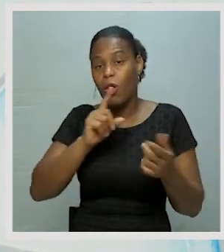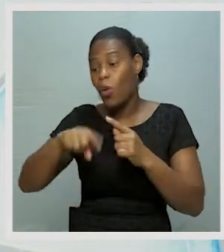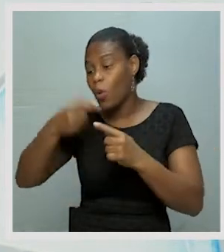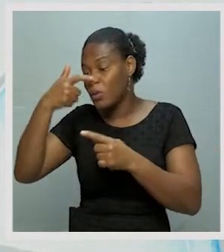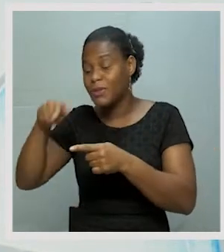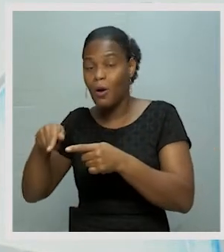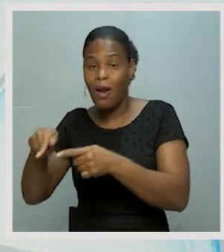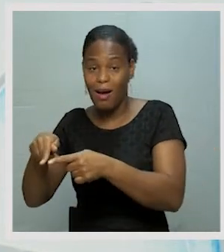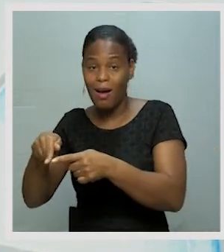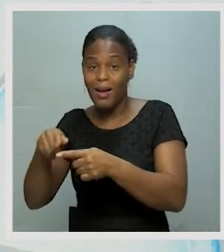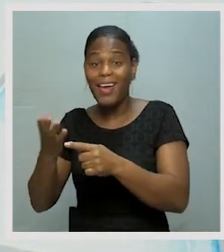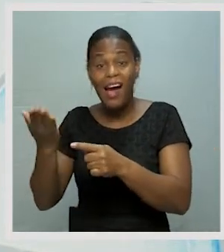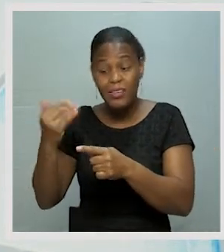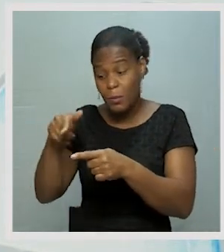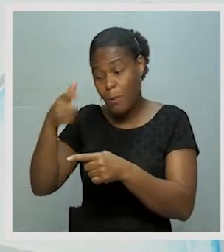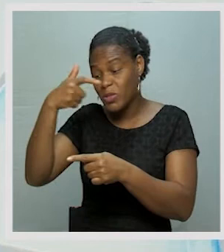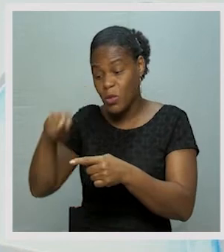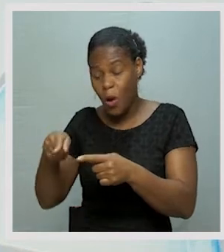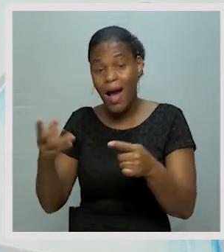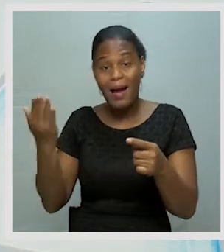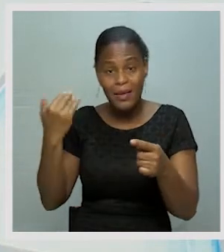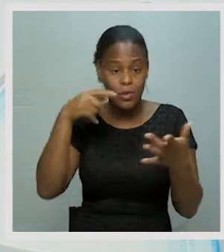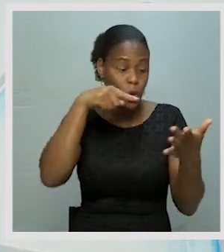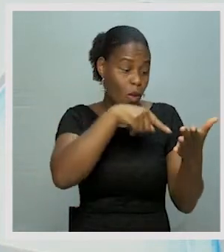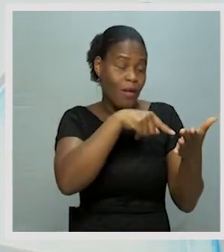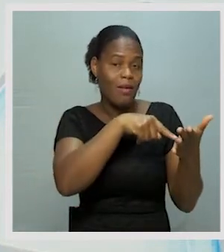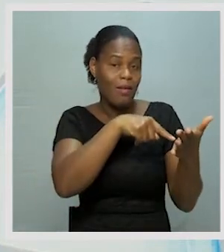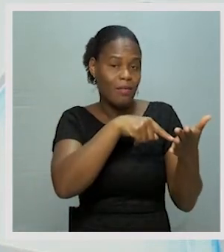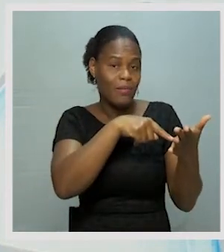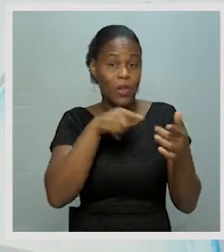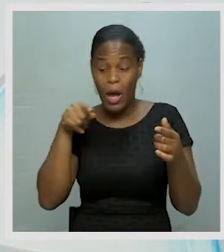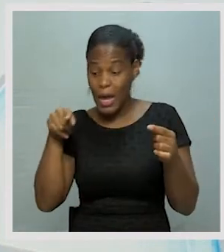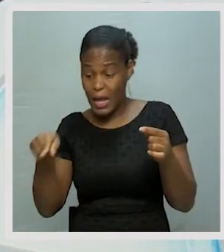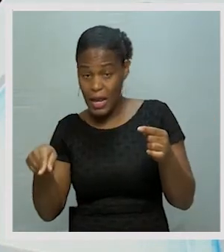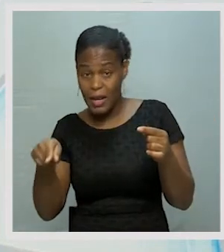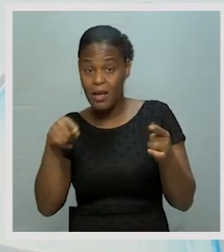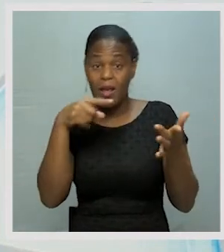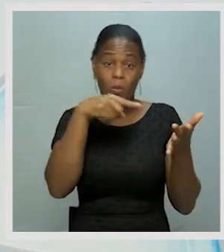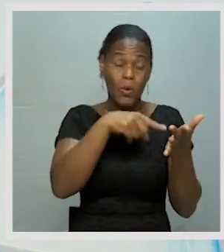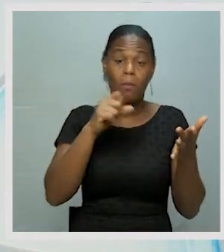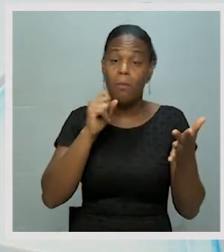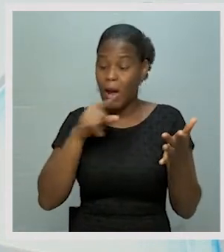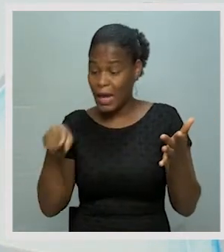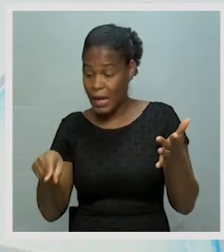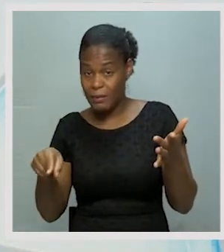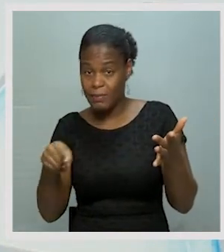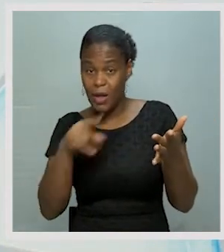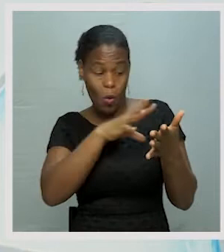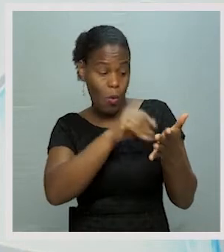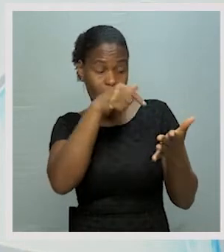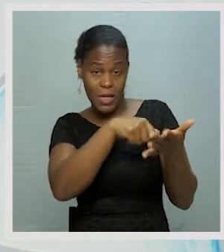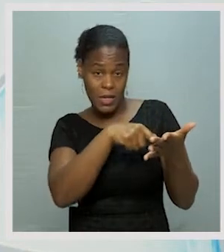pessoa que consultou. Então, nós podemos fazer a citação da citação, porque ele também poderá citar aquele autor e nós poderemos pegar